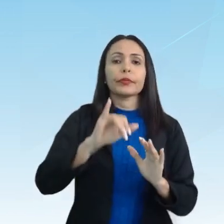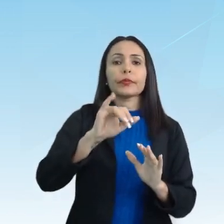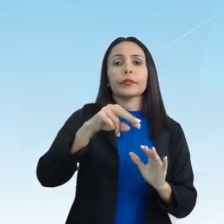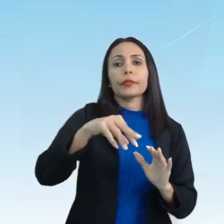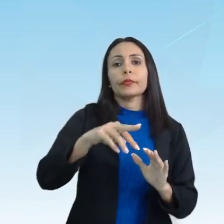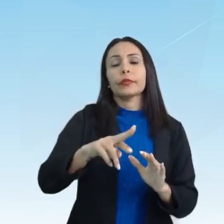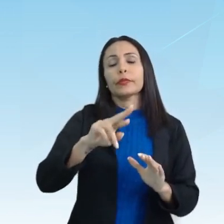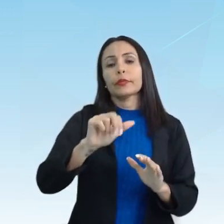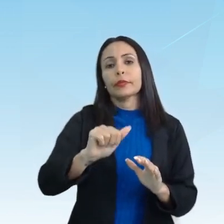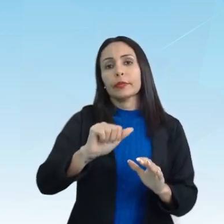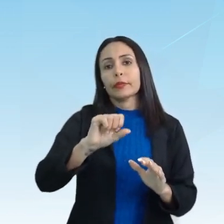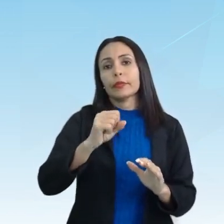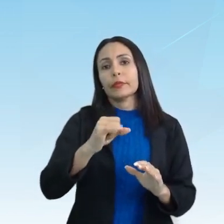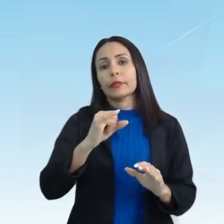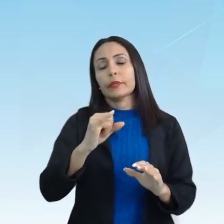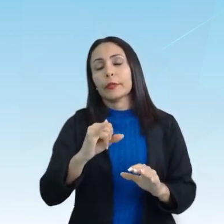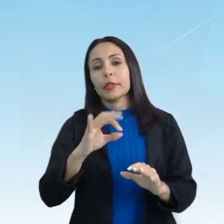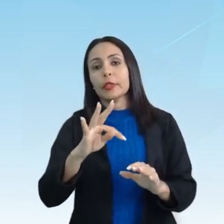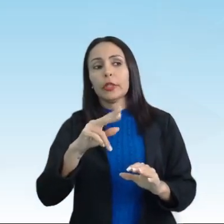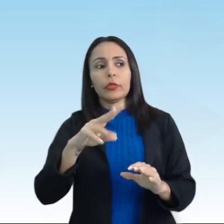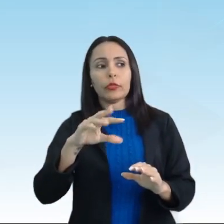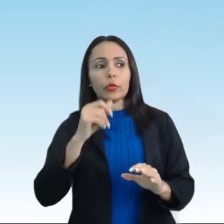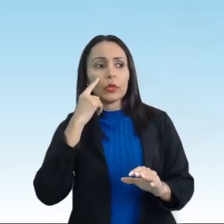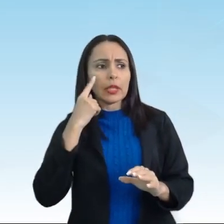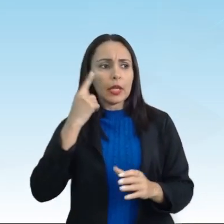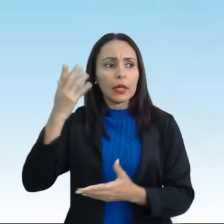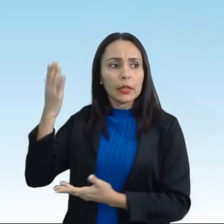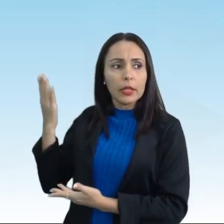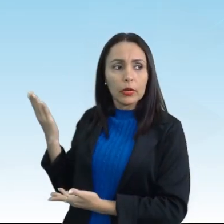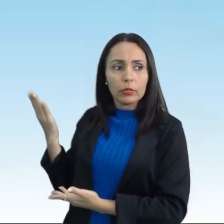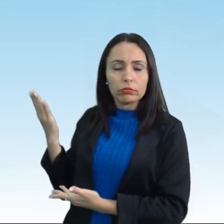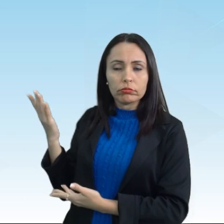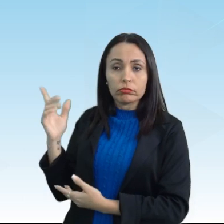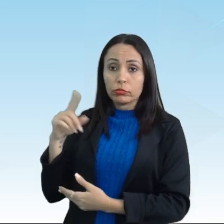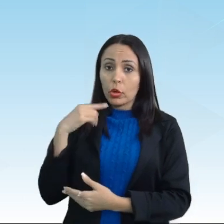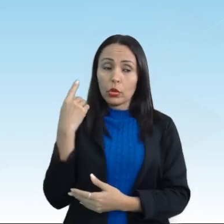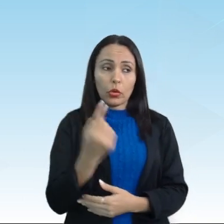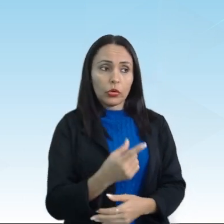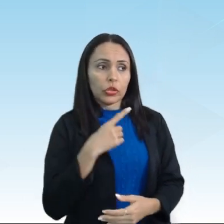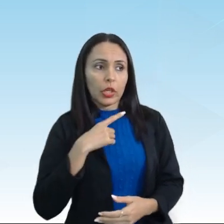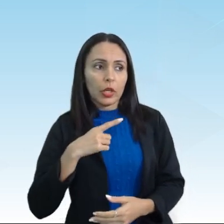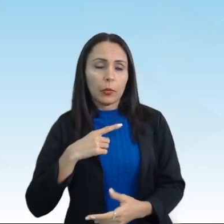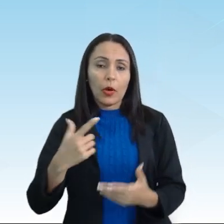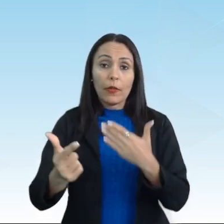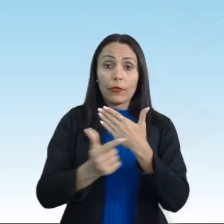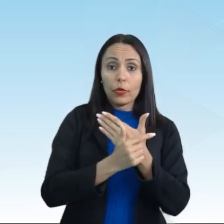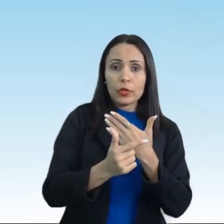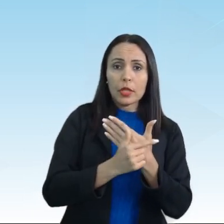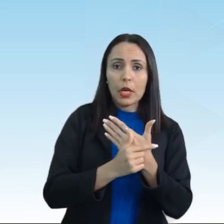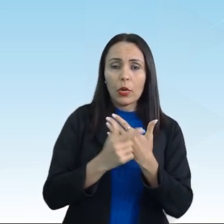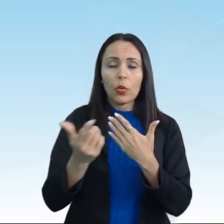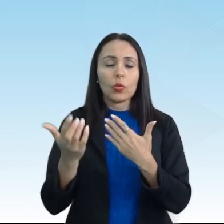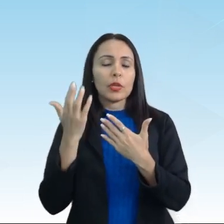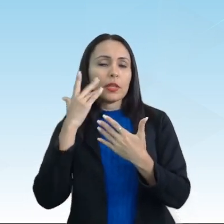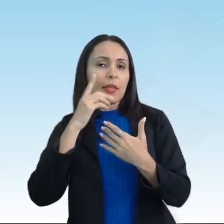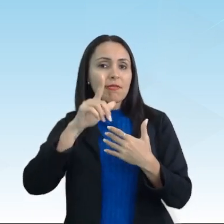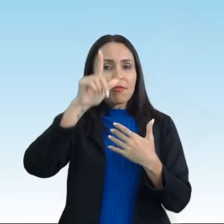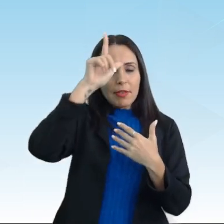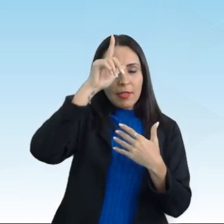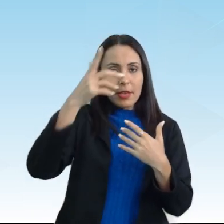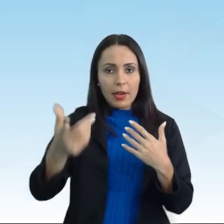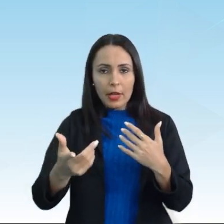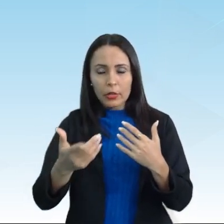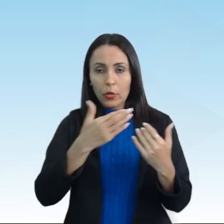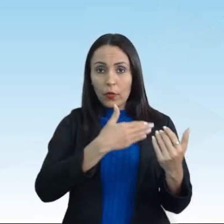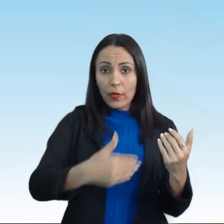intransitivos. Na tela, vejam só a relação. Nós temos aqui regência, função de quem lidera,